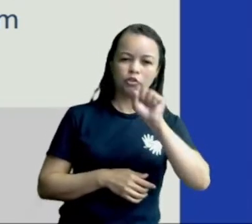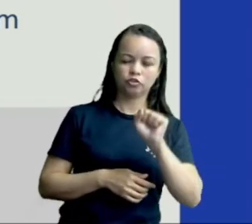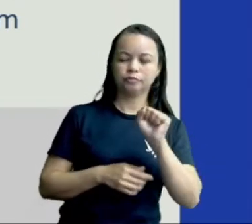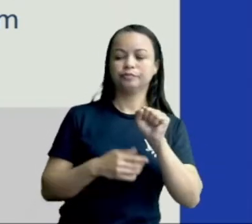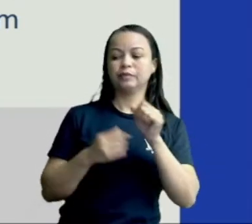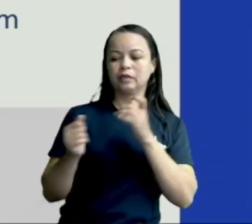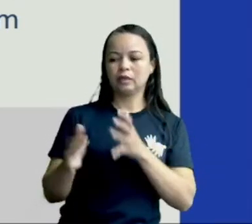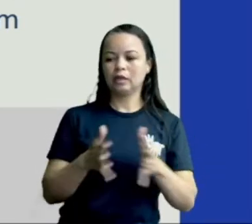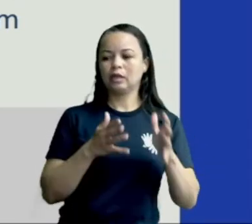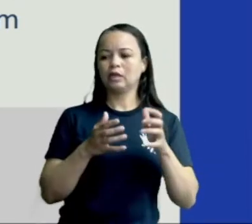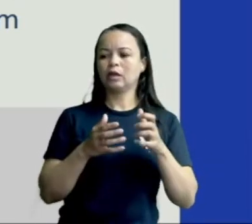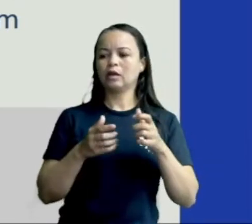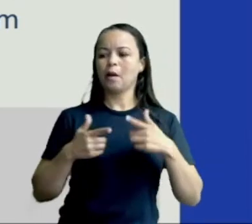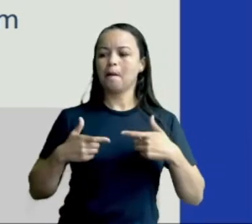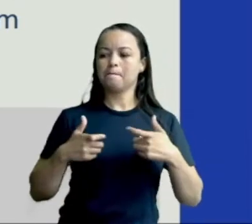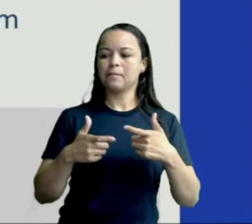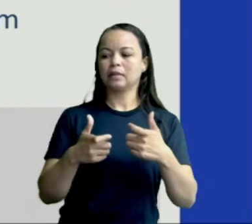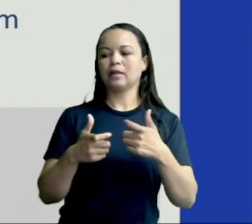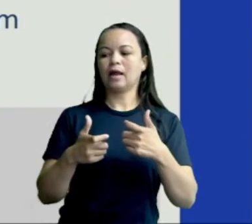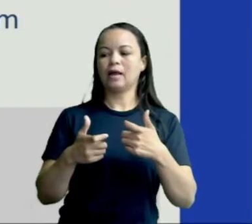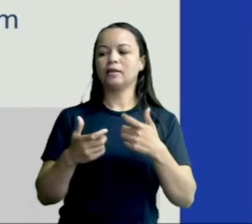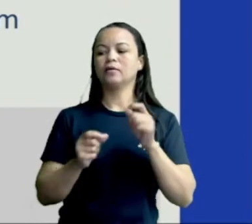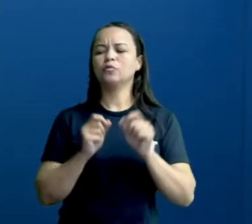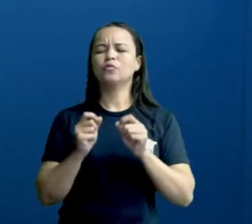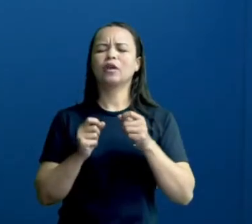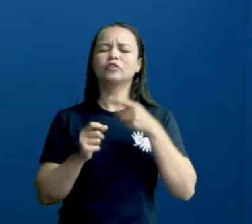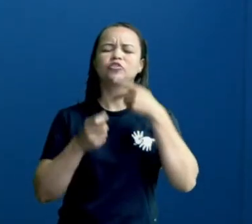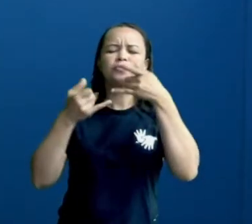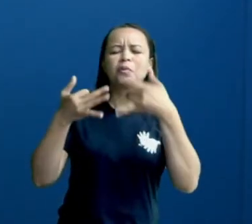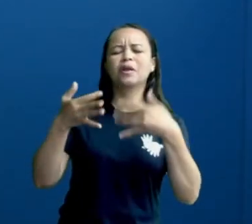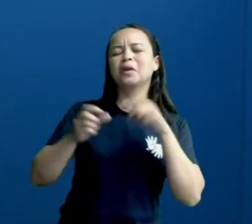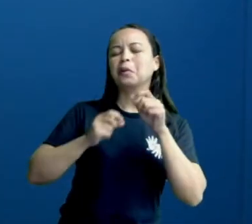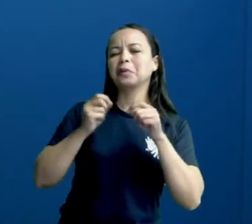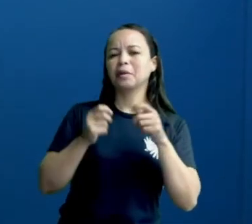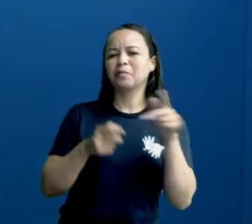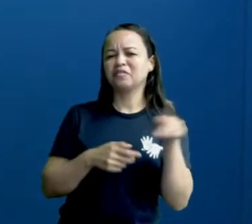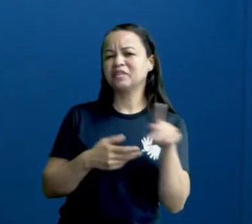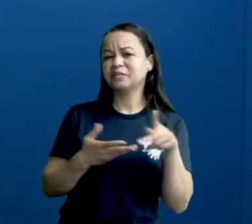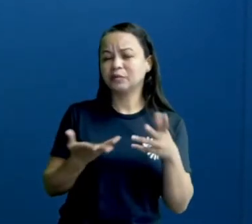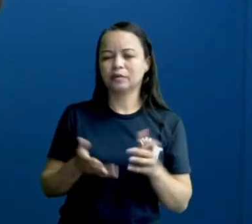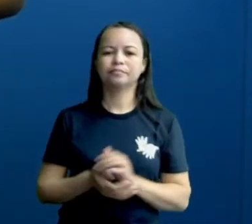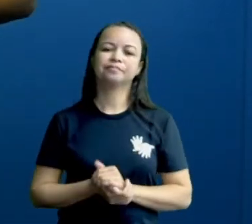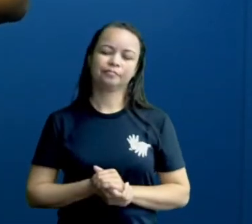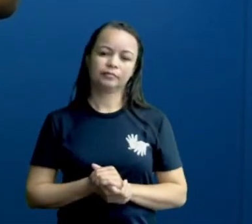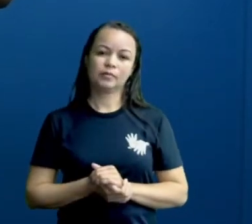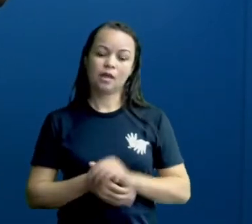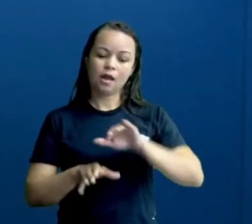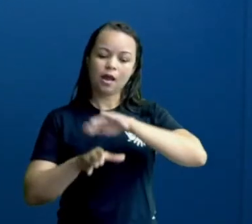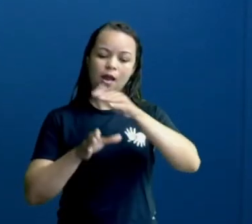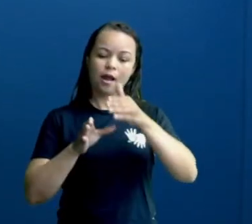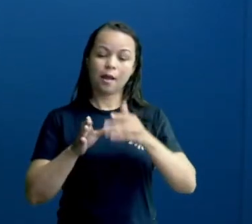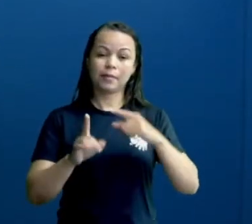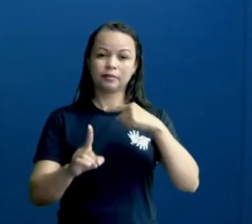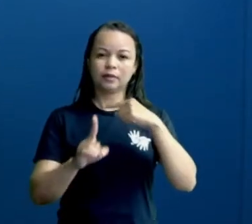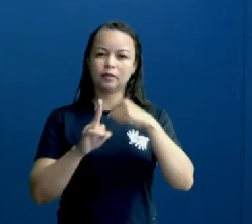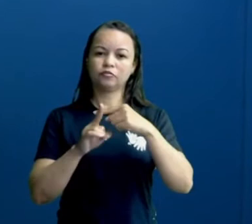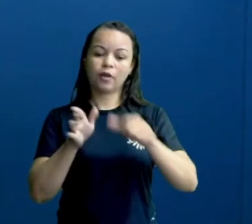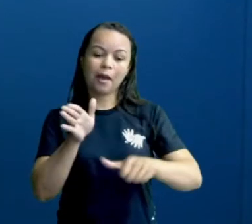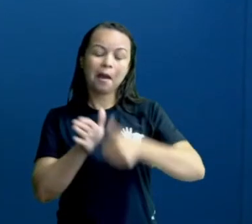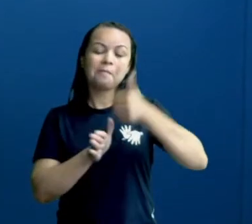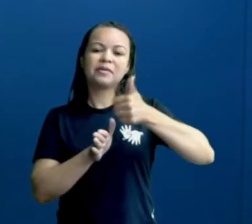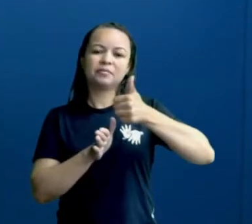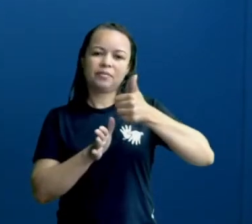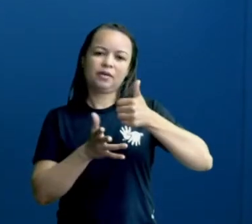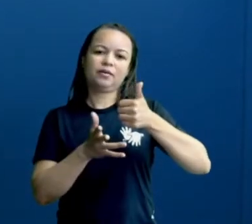que é que isso quer dizer, professora? Tá complicado, né? Vou te explicar direitinho. A Batalha do Monte das Tabocas foi só a primeira das batalhas